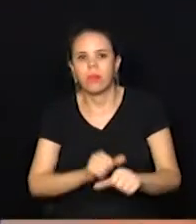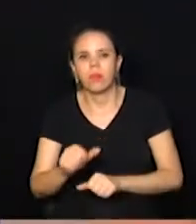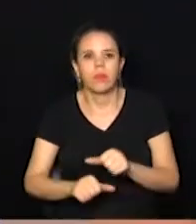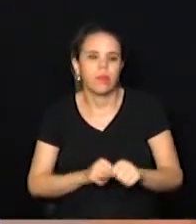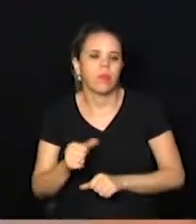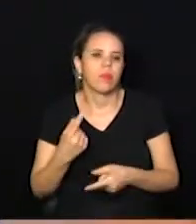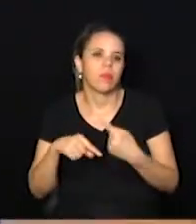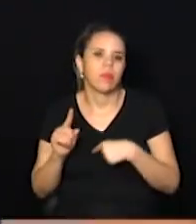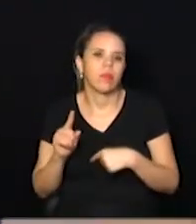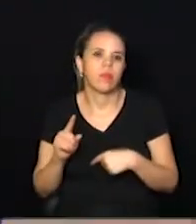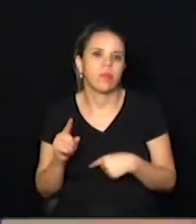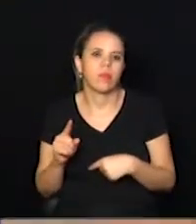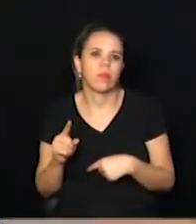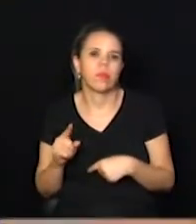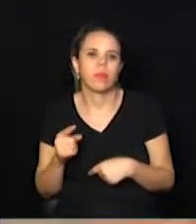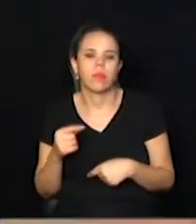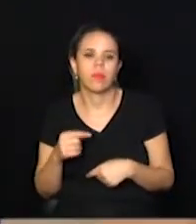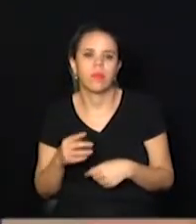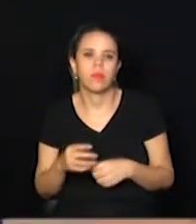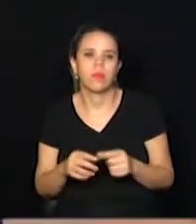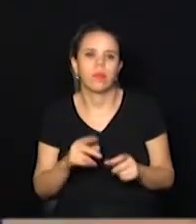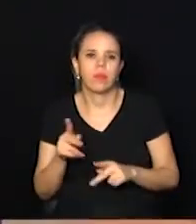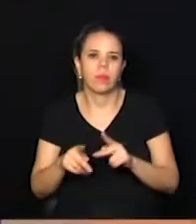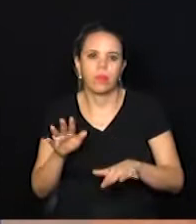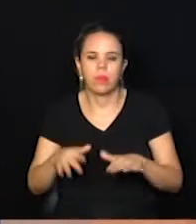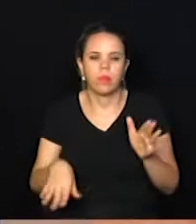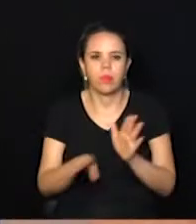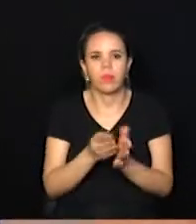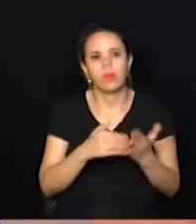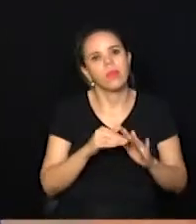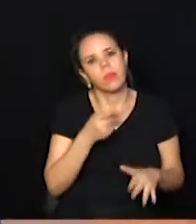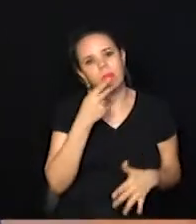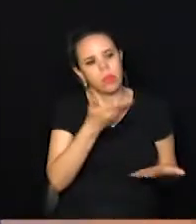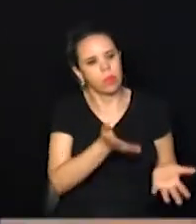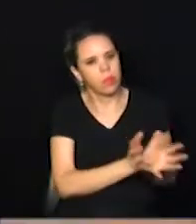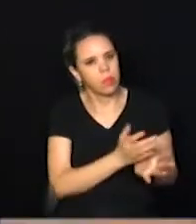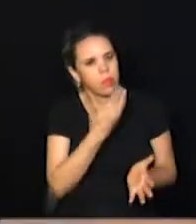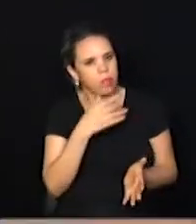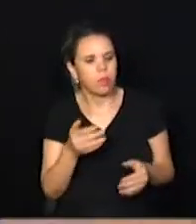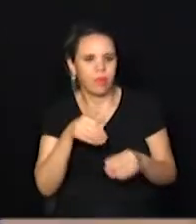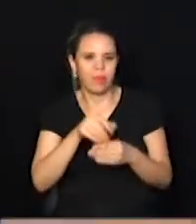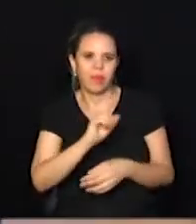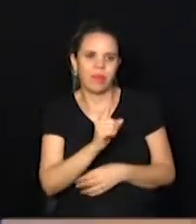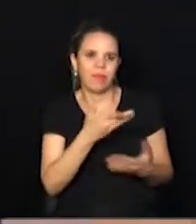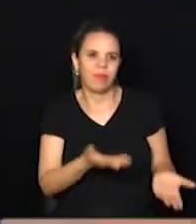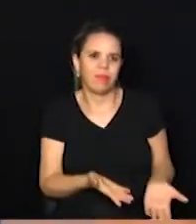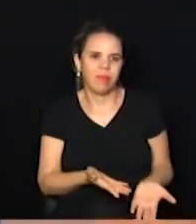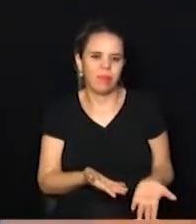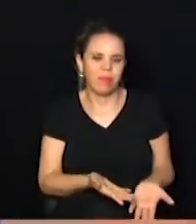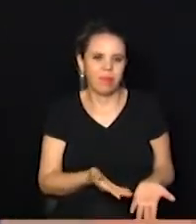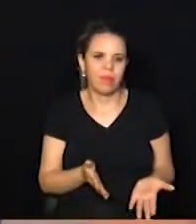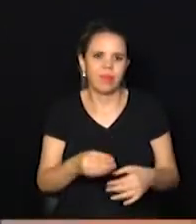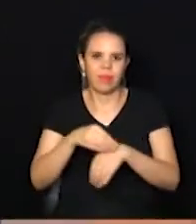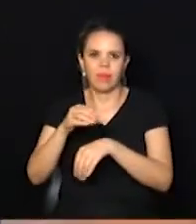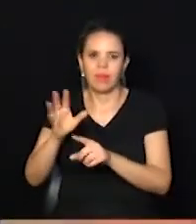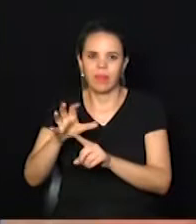meio maluco, porque havia contradição, Gerardo lembra disso. A gente chegava na escola e falava, mas essa garotada não vota, né? Mas eles vão convencer os pais